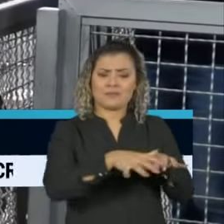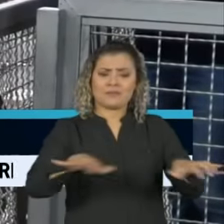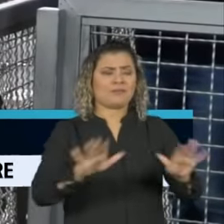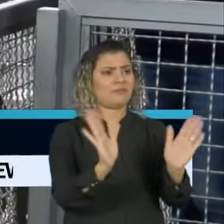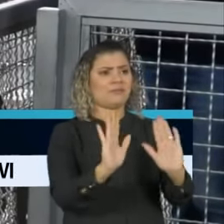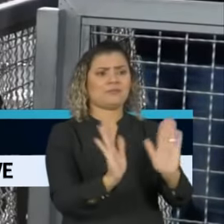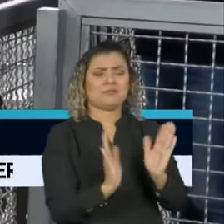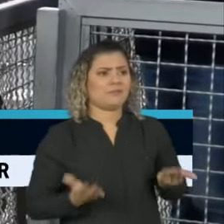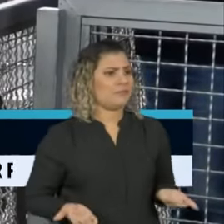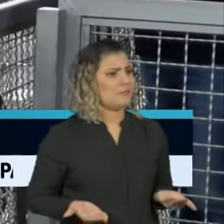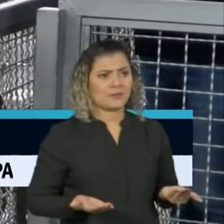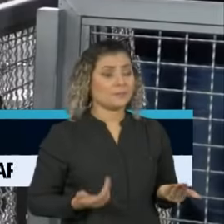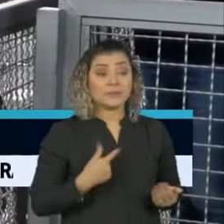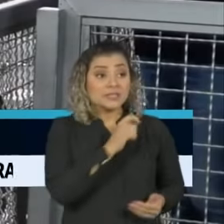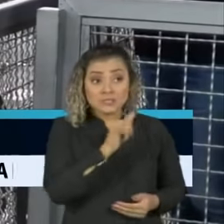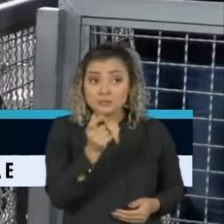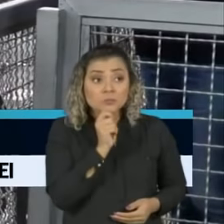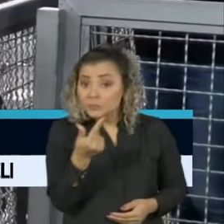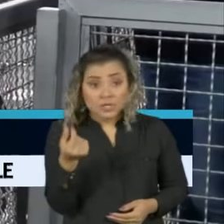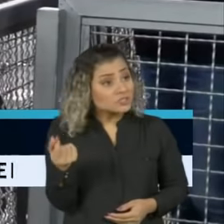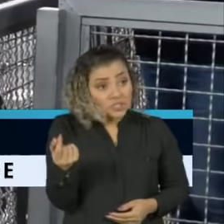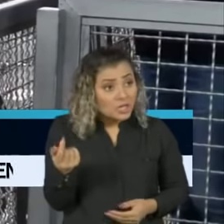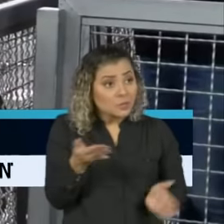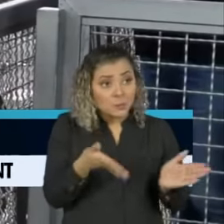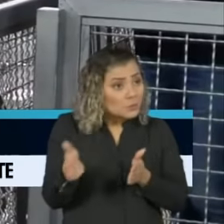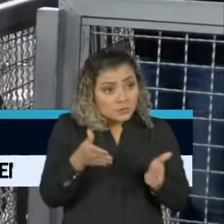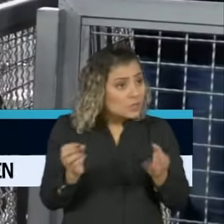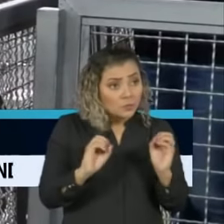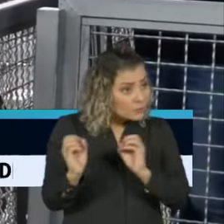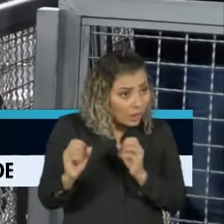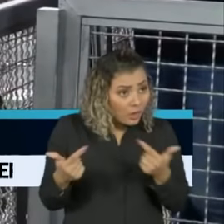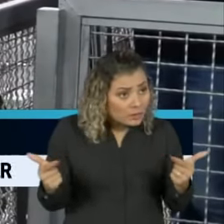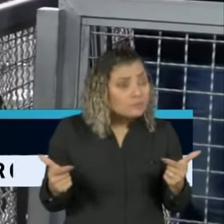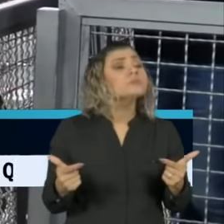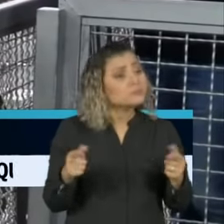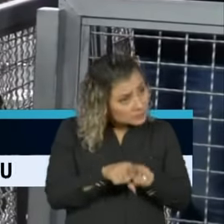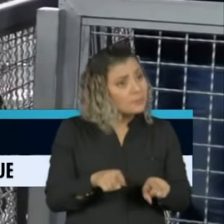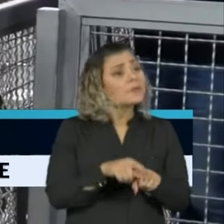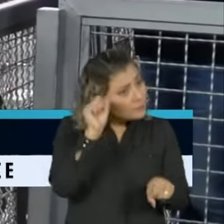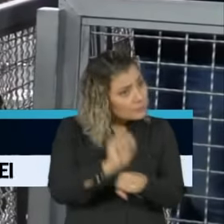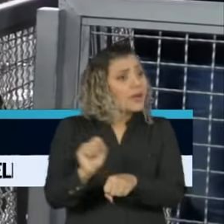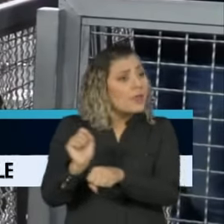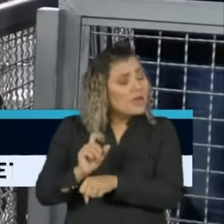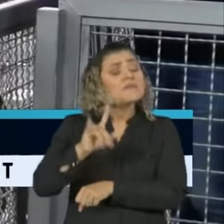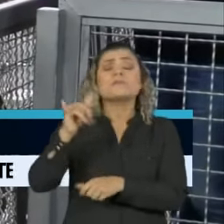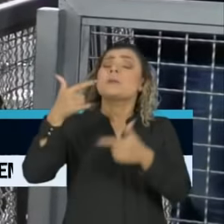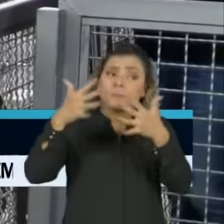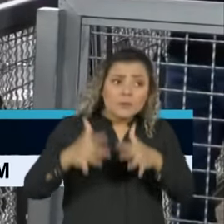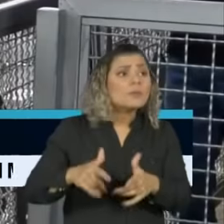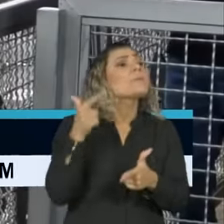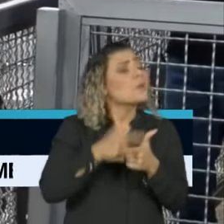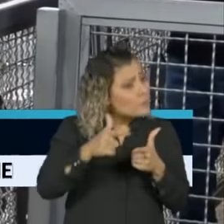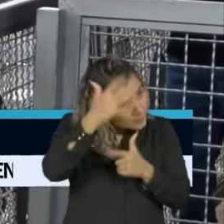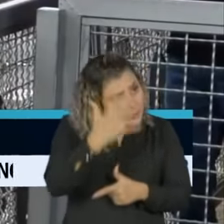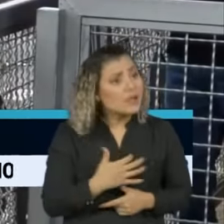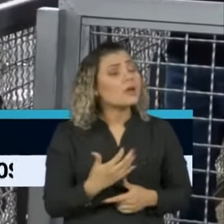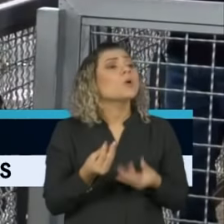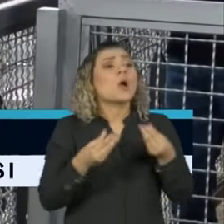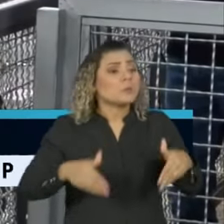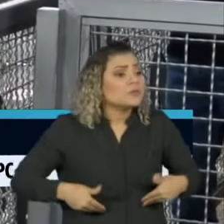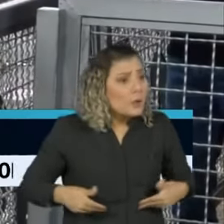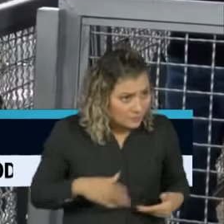Sem dinheiro, sem produção, porque o homem do campo também vai deixar de produzir. Nós vamos viver do quê? Se